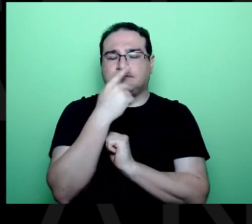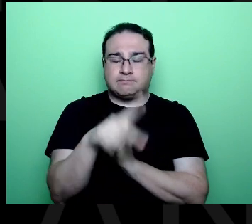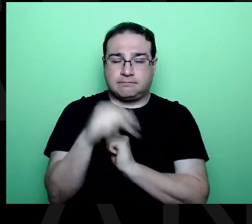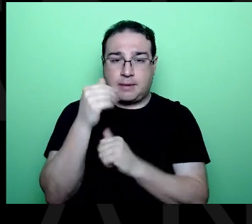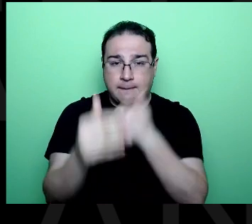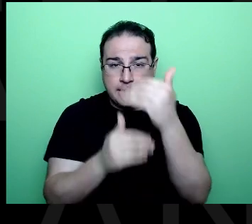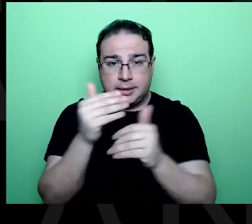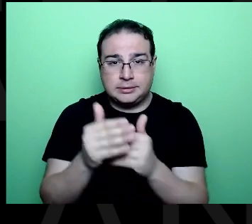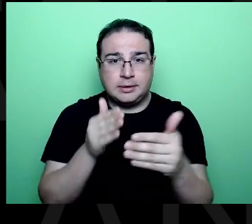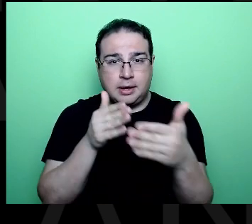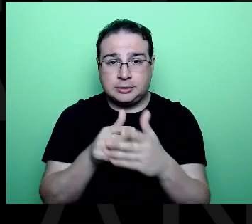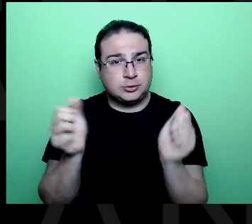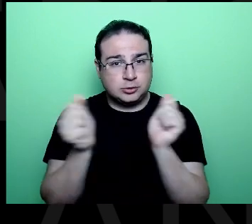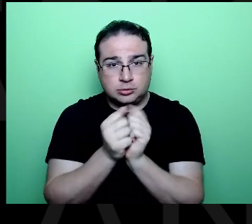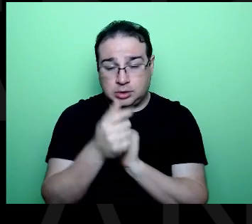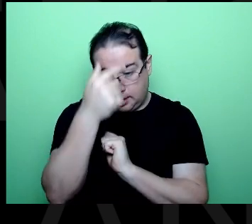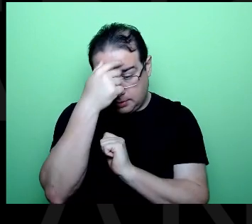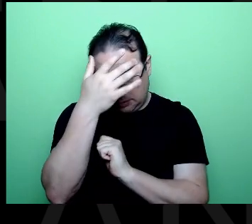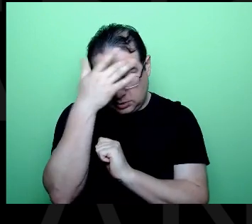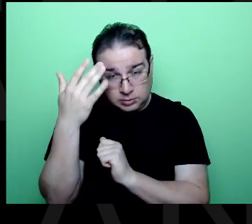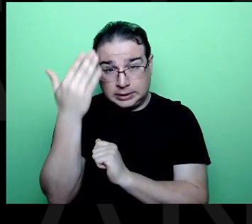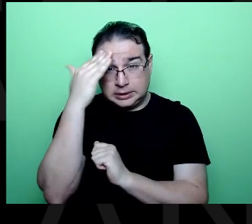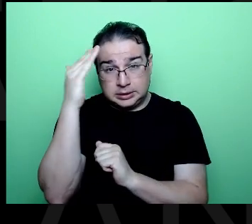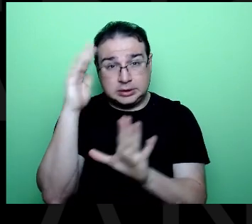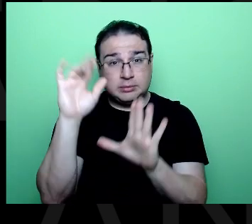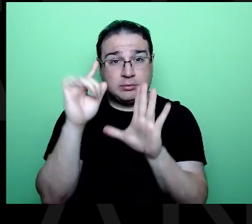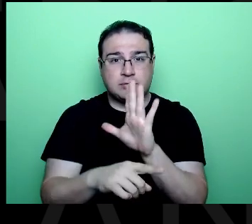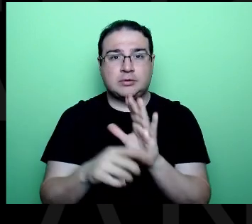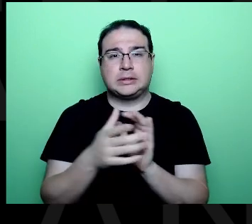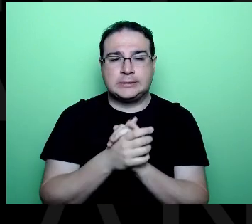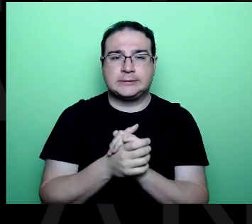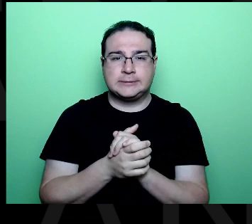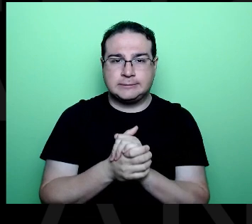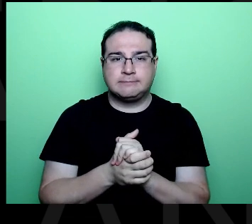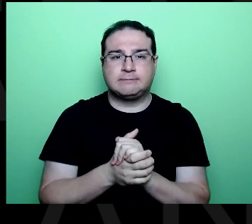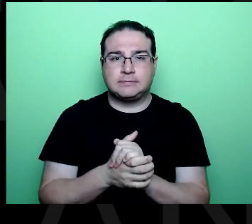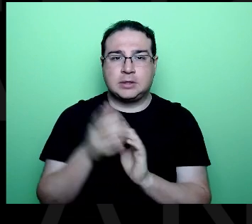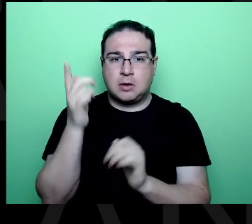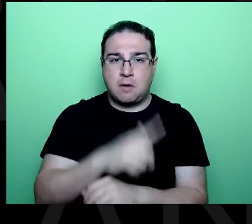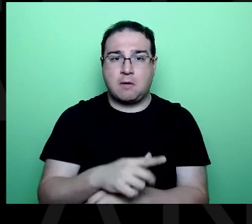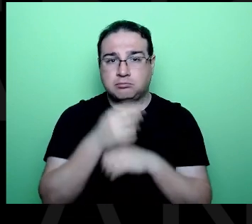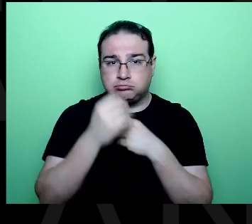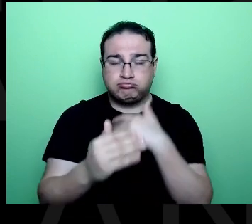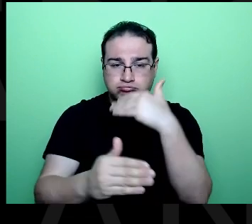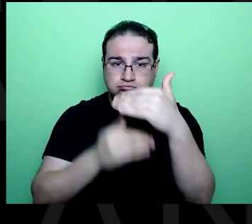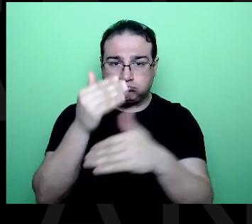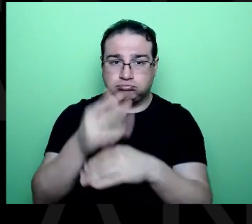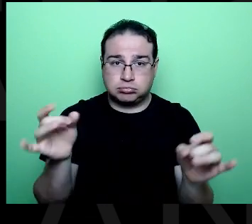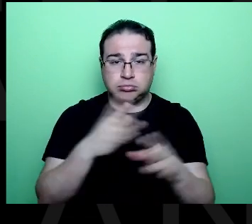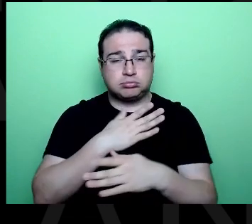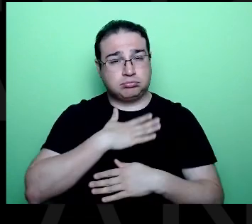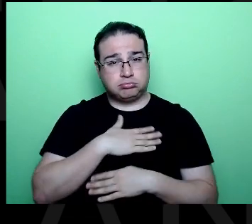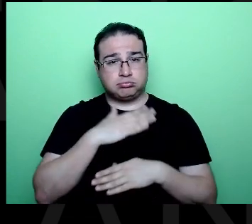Quando você passa esse limite, fala assim, pô, tô na cabeça dessa pessoa, aí você, eu acho que a partir